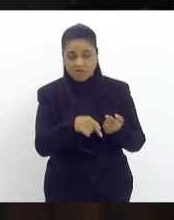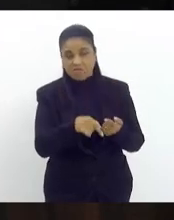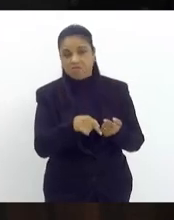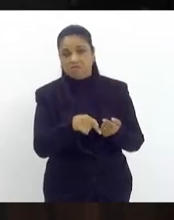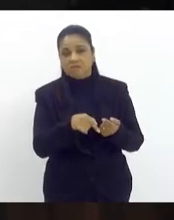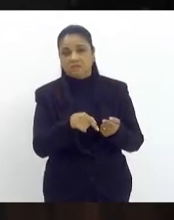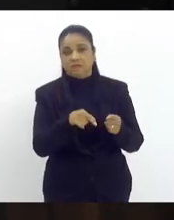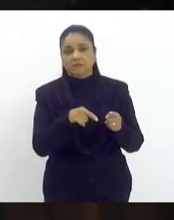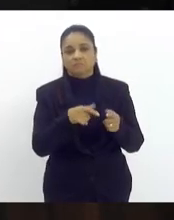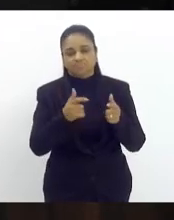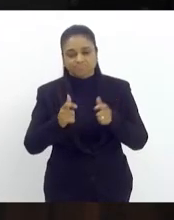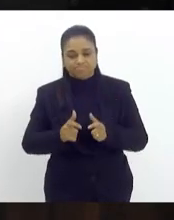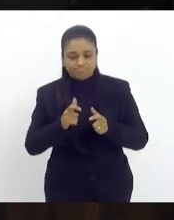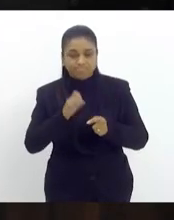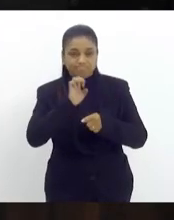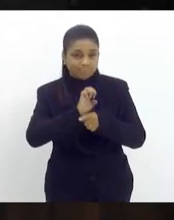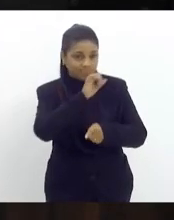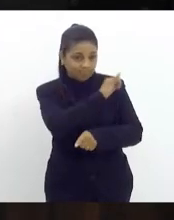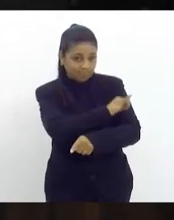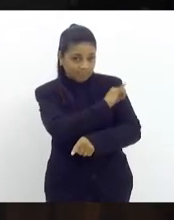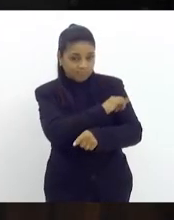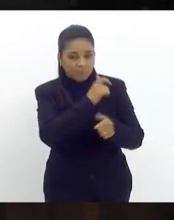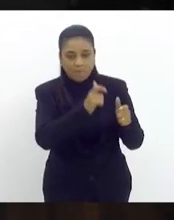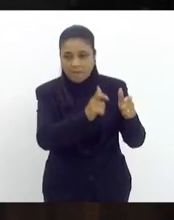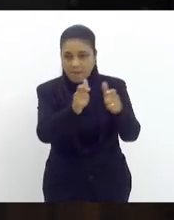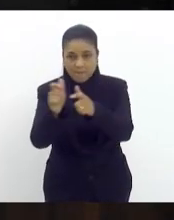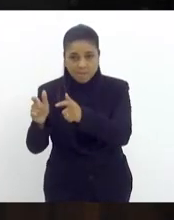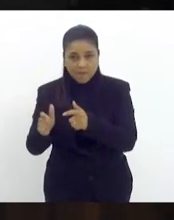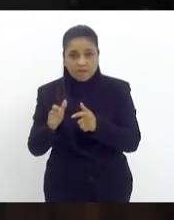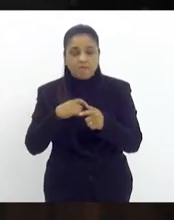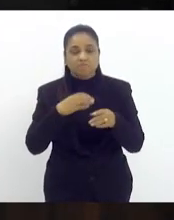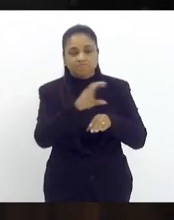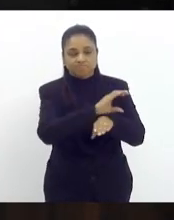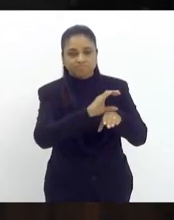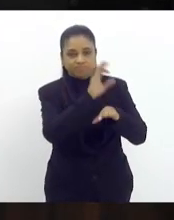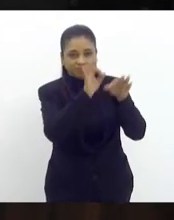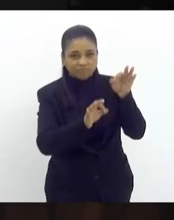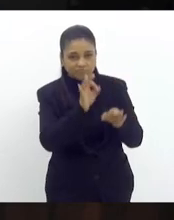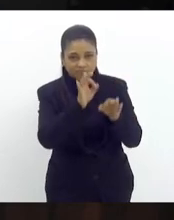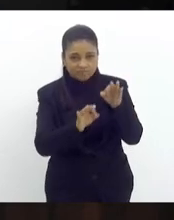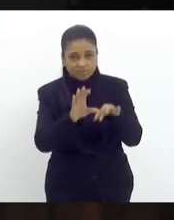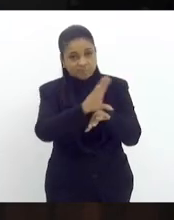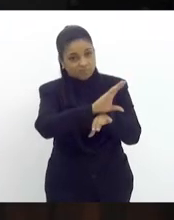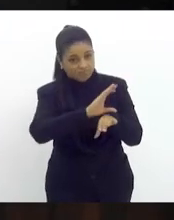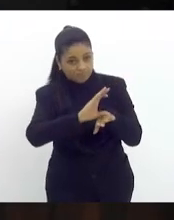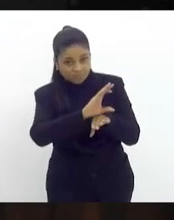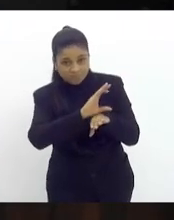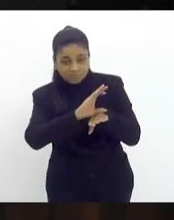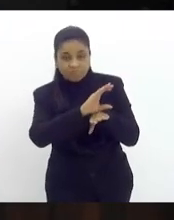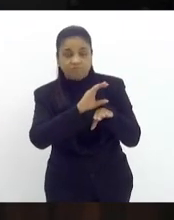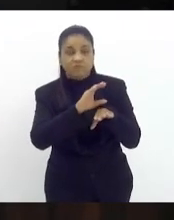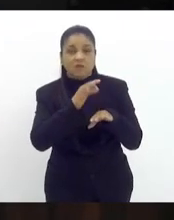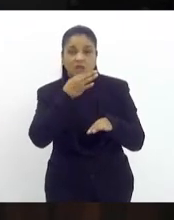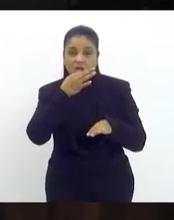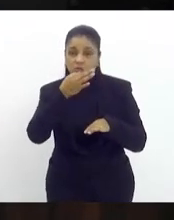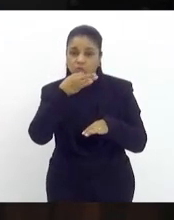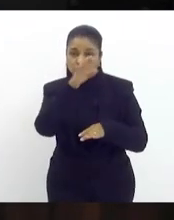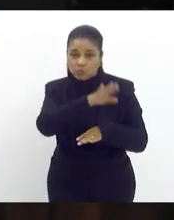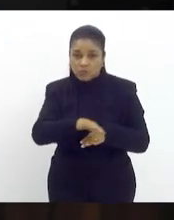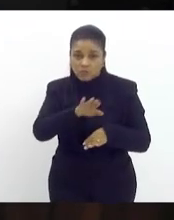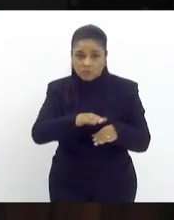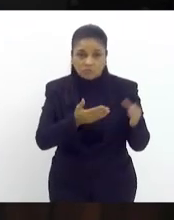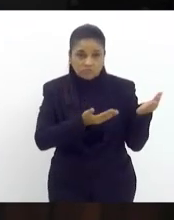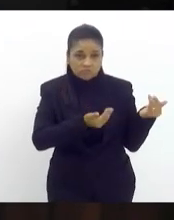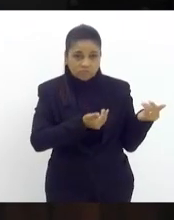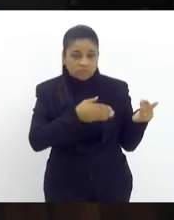outras providências. Pareceres das comissões Constituição e Justiça pela constitucionalidade, de assuntos da criança, do